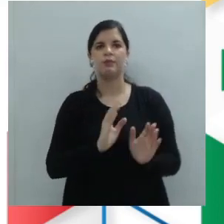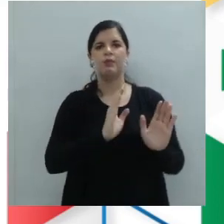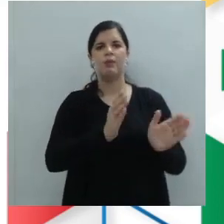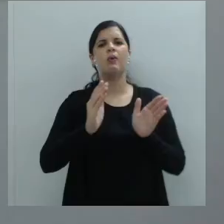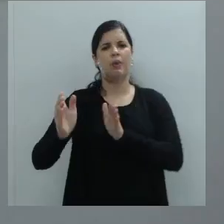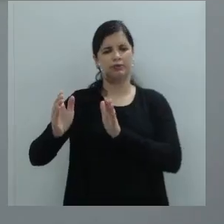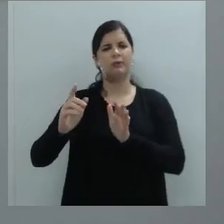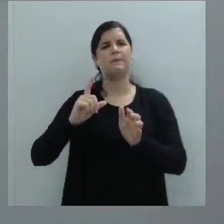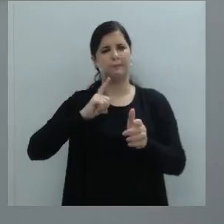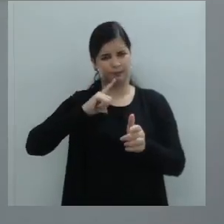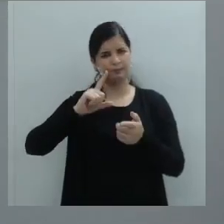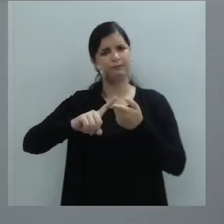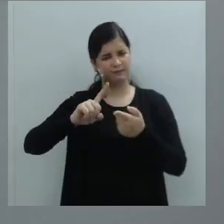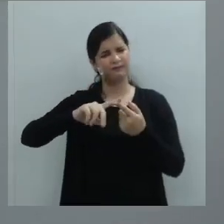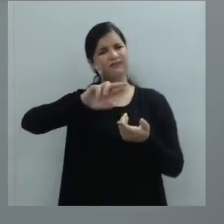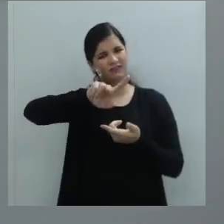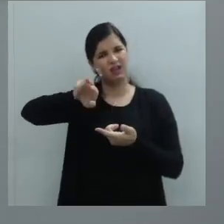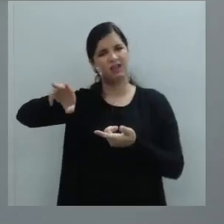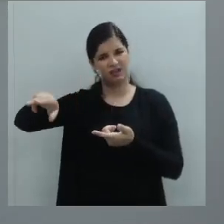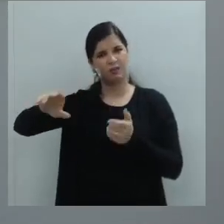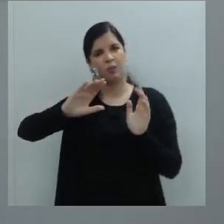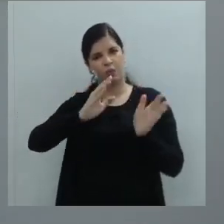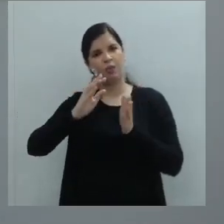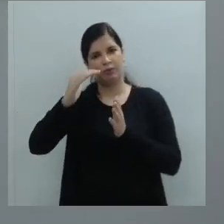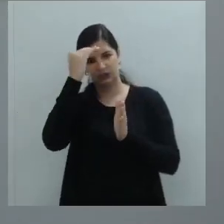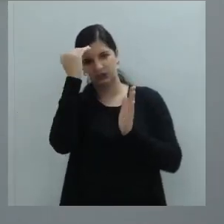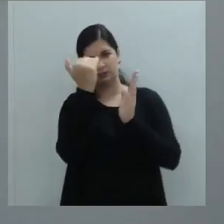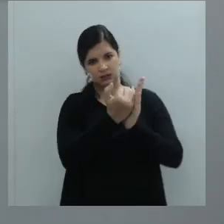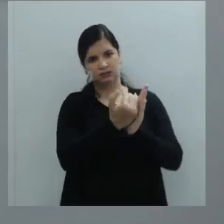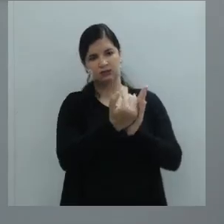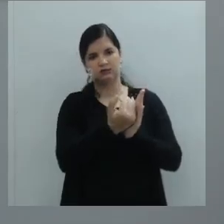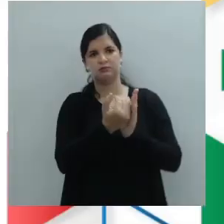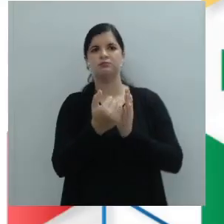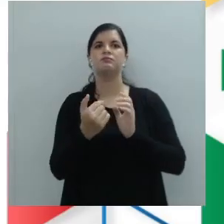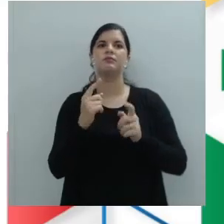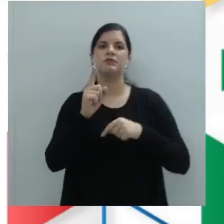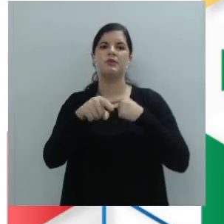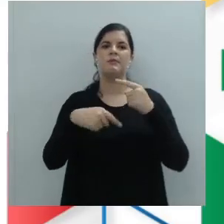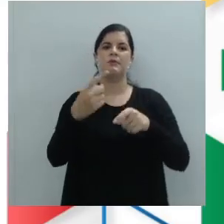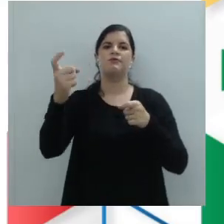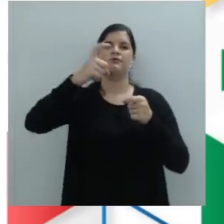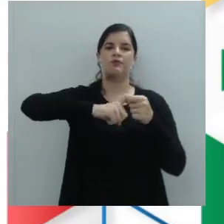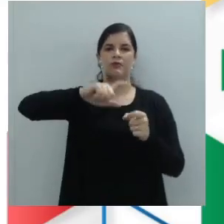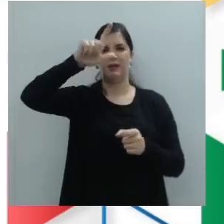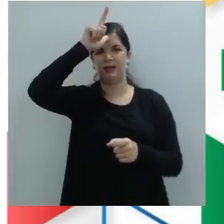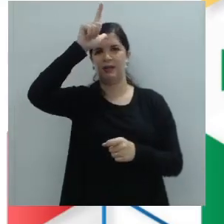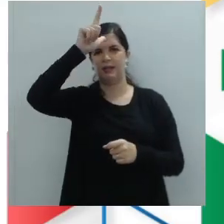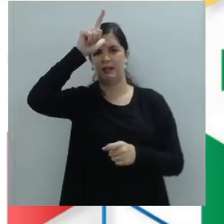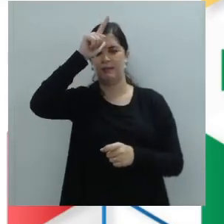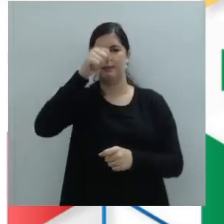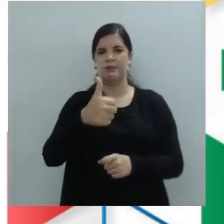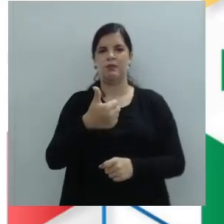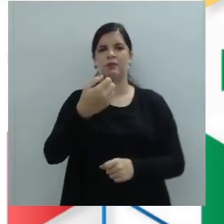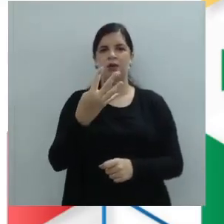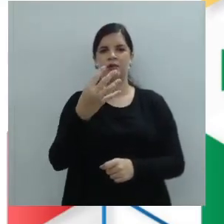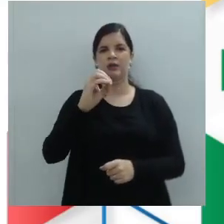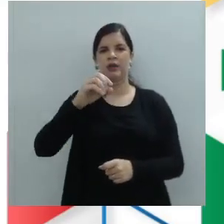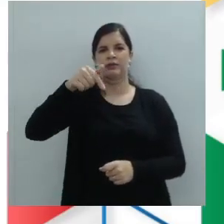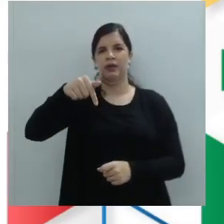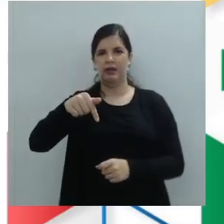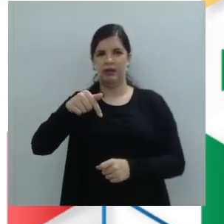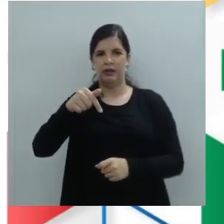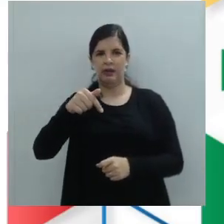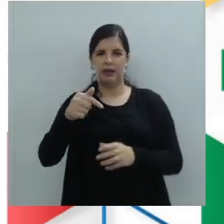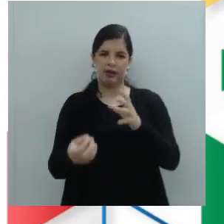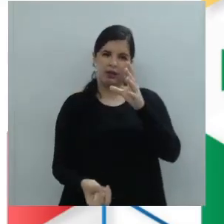várias ordens que seguem a linha da Rosa Cruz. Após o seu retorno à Alemanha, em 1407,